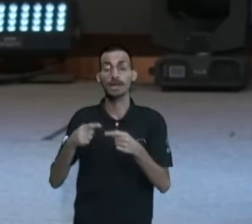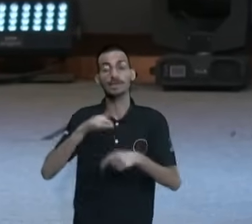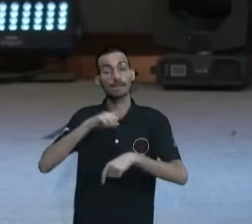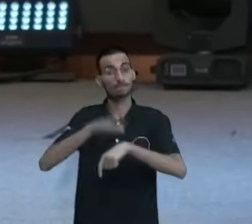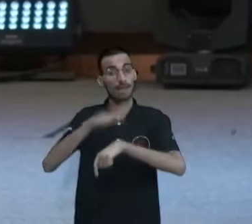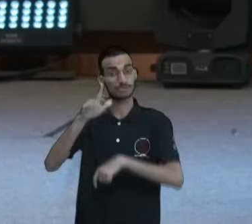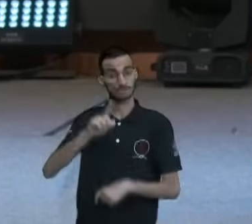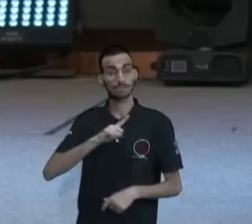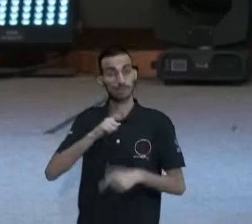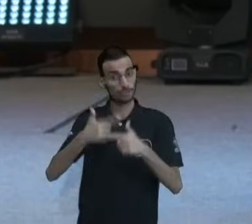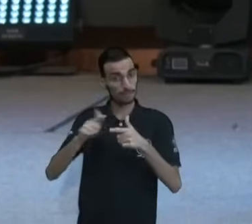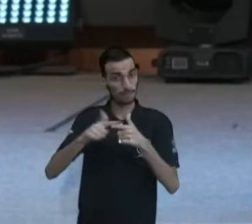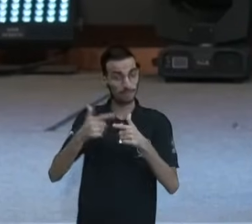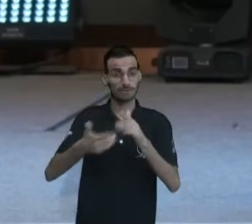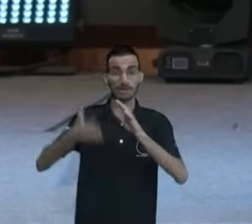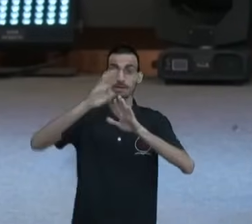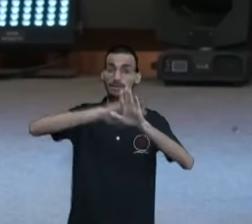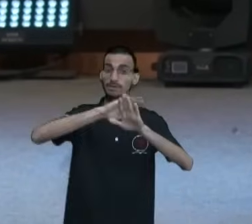primeira